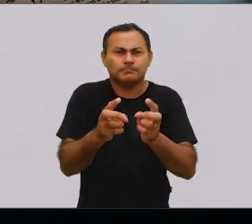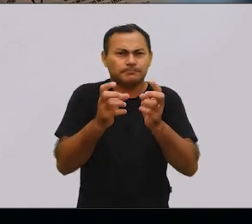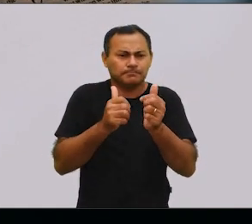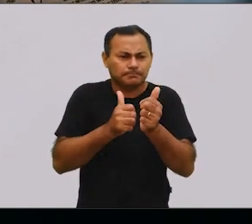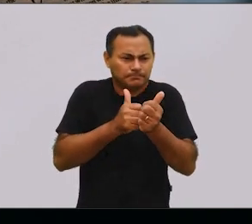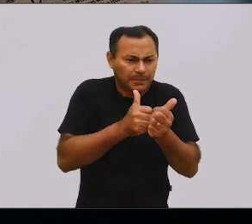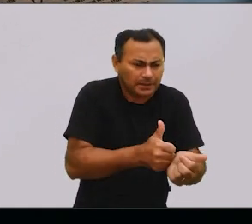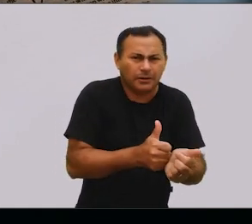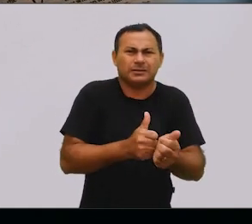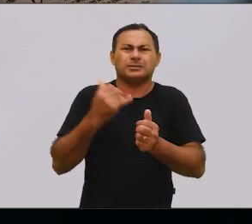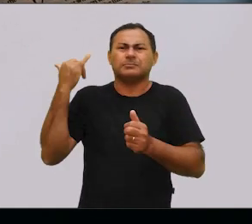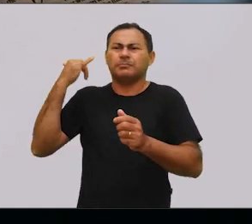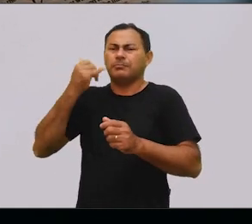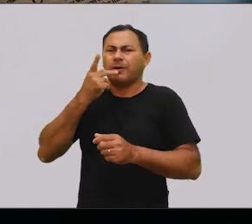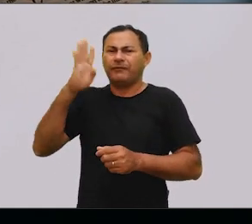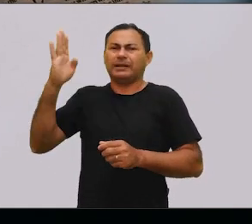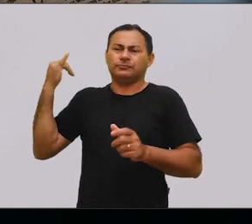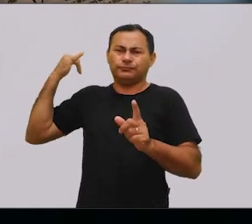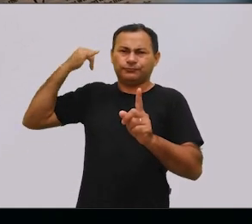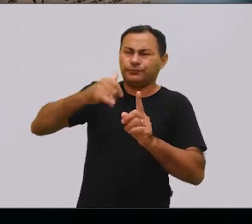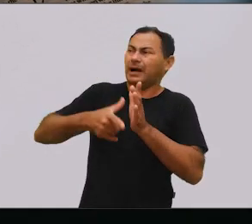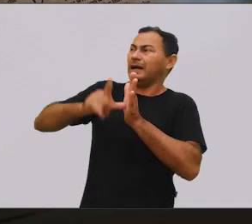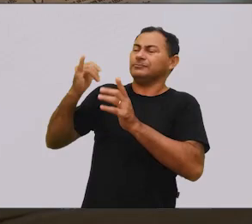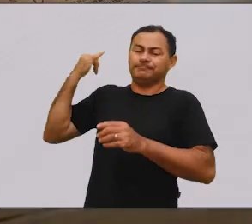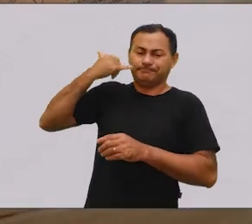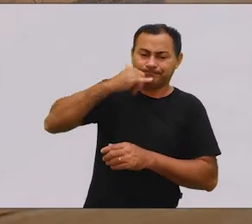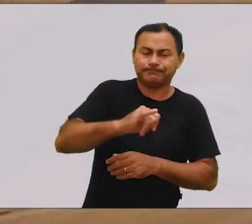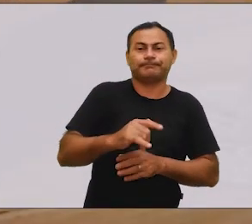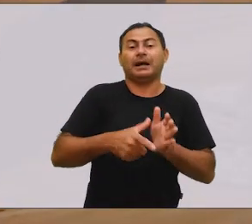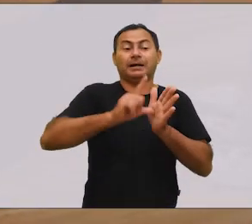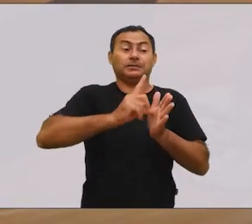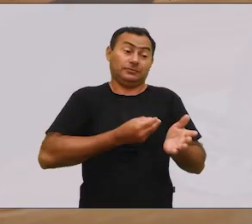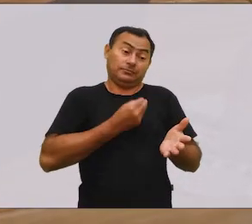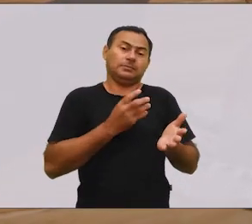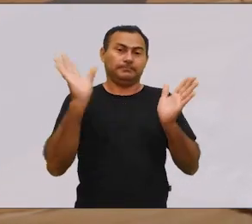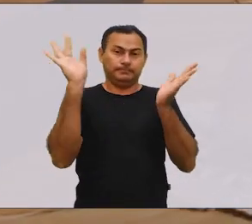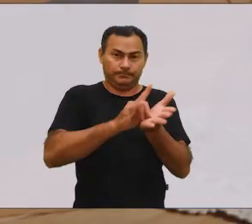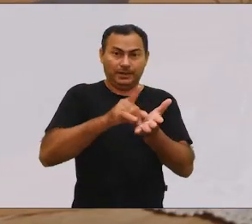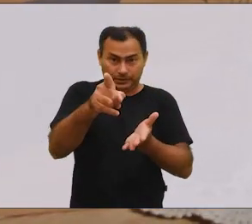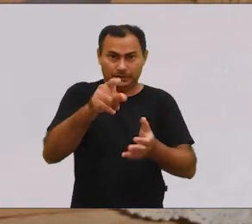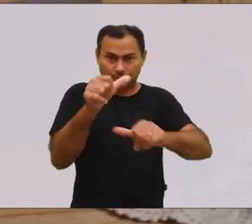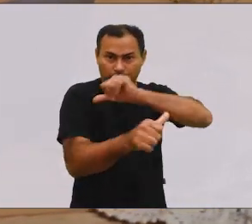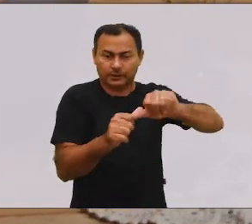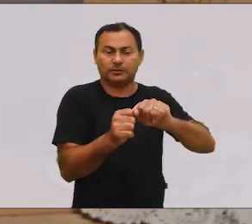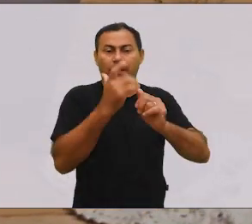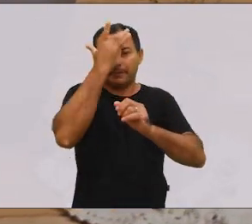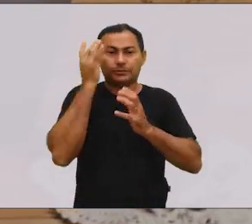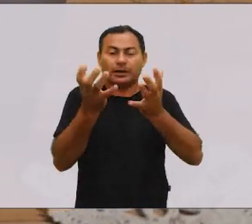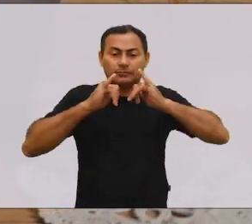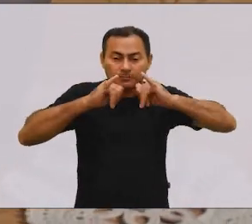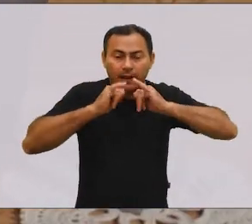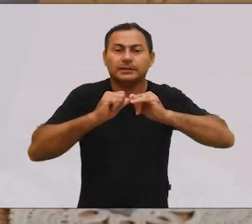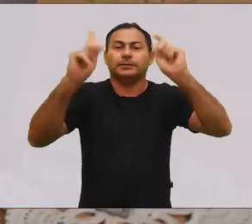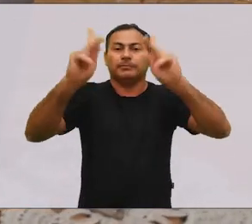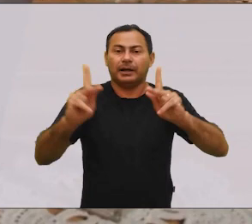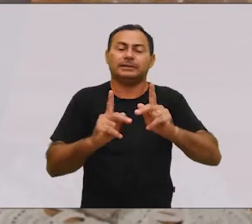forma perseguiram os profetas que viveram antes de vocês. Isso se confirma quando você se torna um